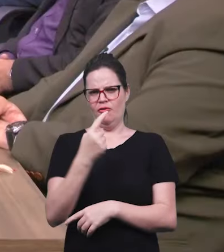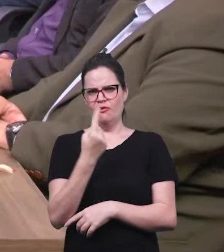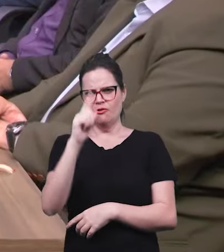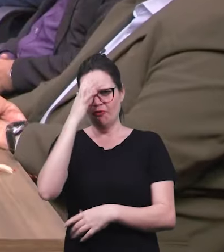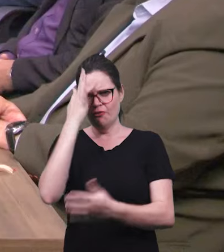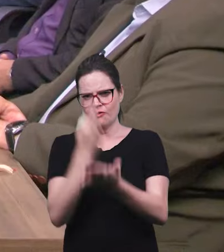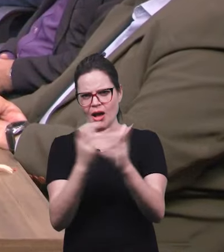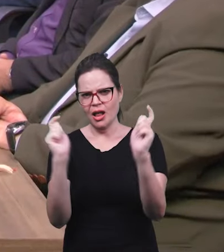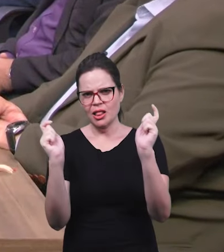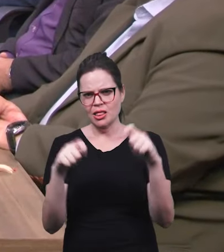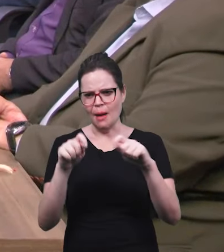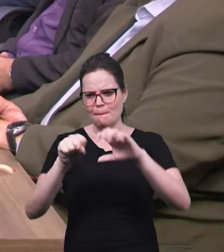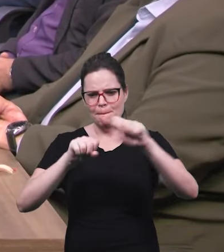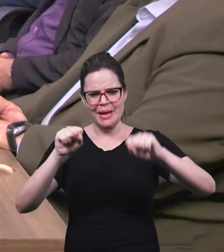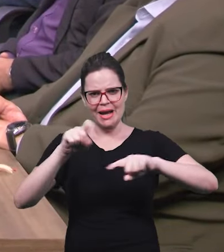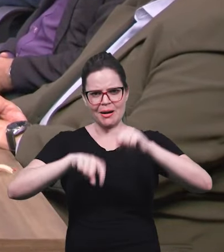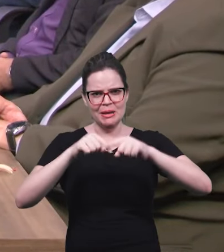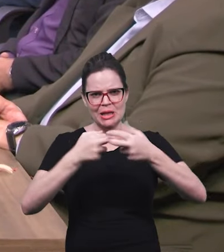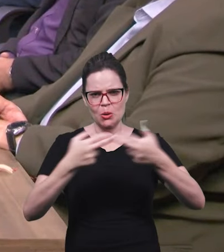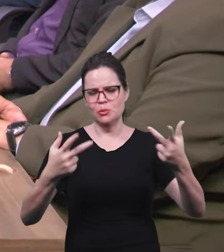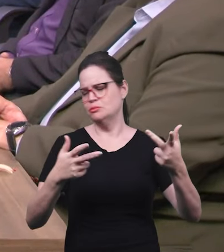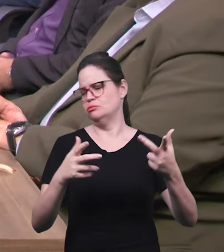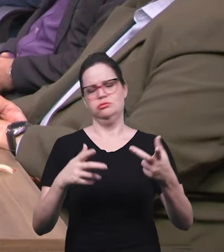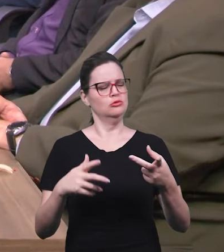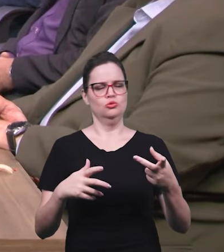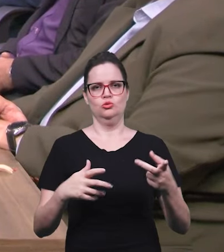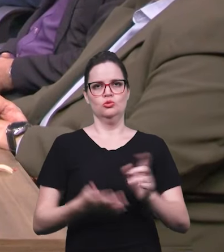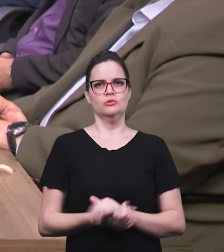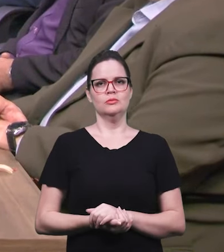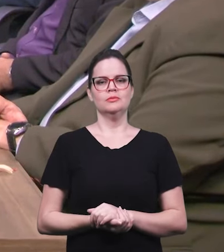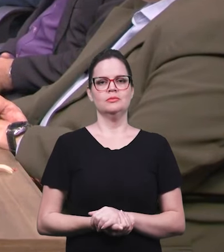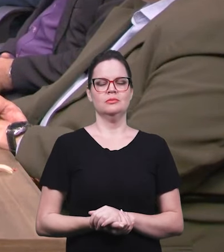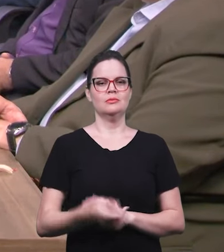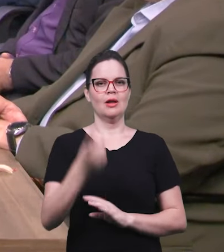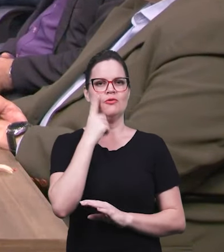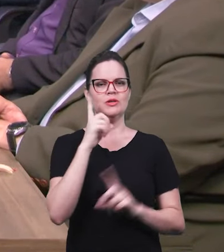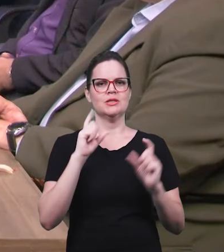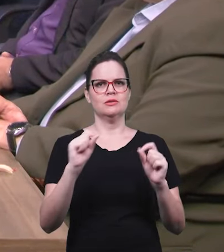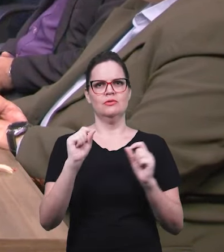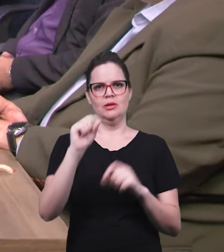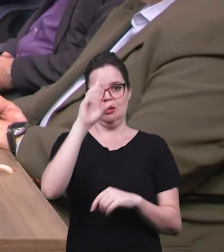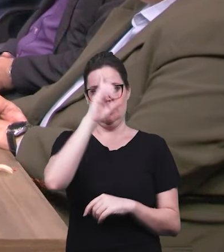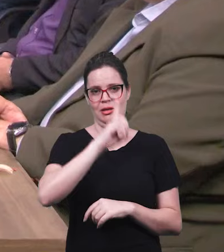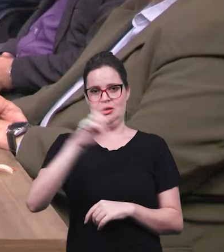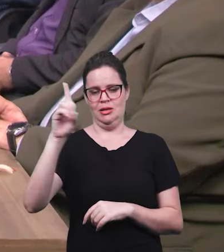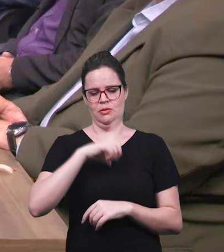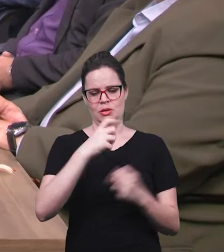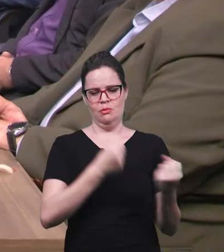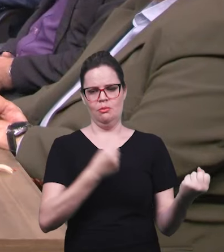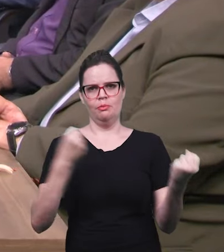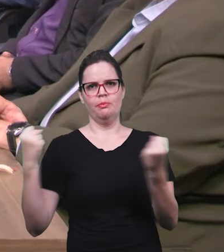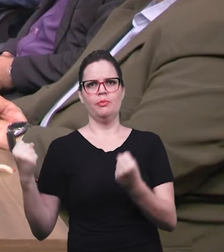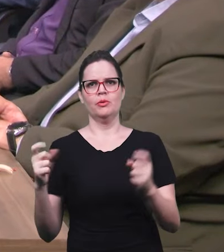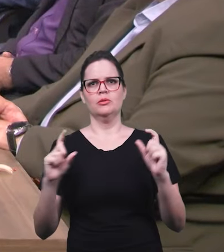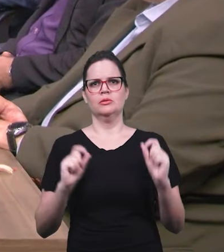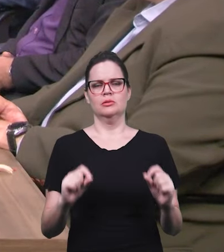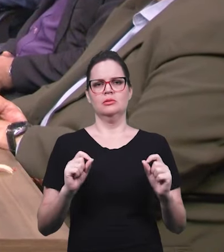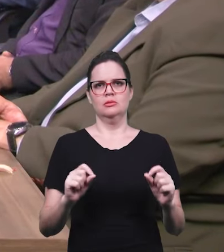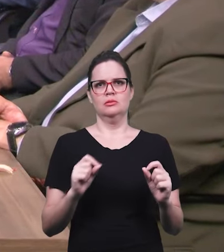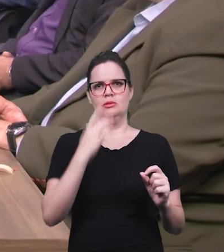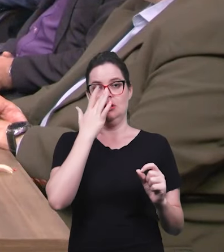Foi beneficiada. E você vê que o poder de Deus, ele obedece única e exclusivamente àquilo